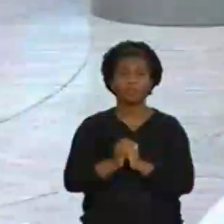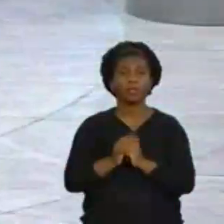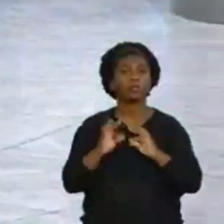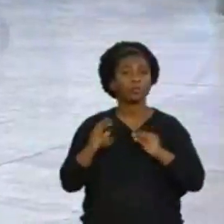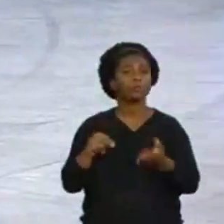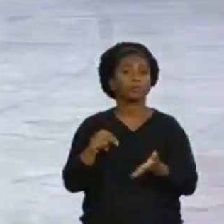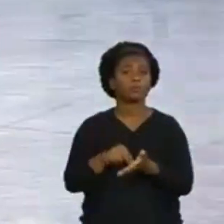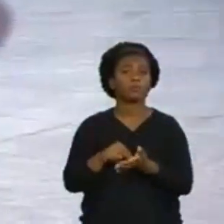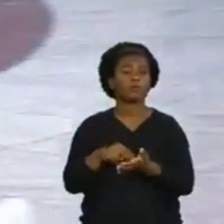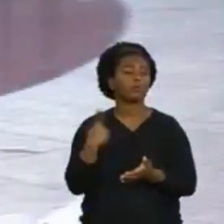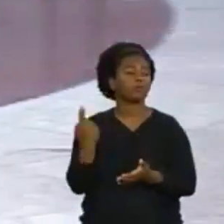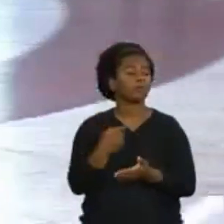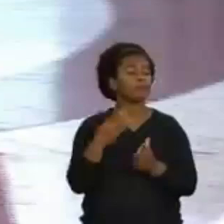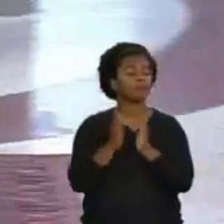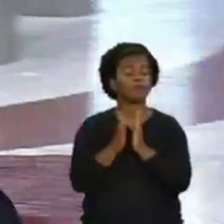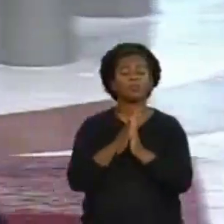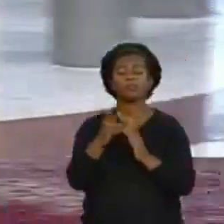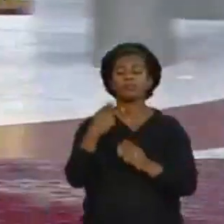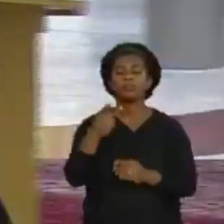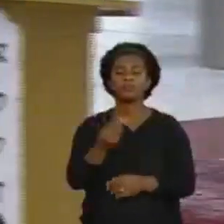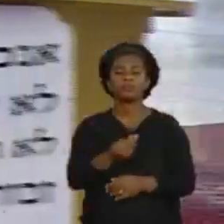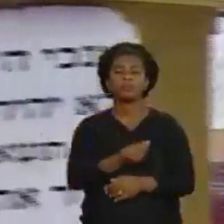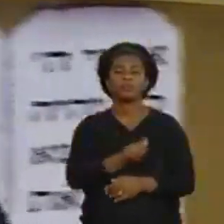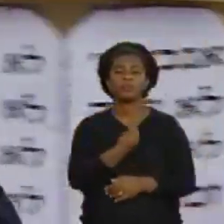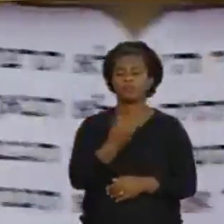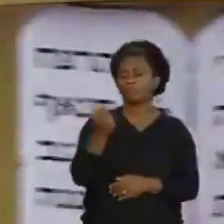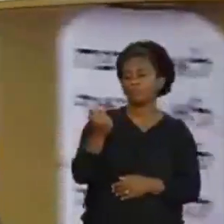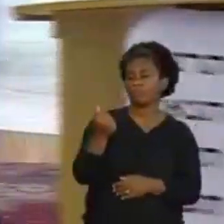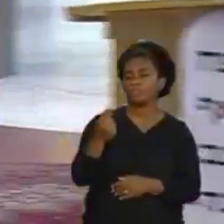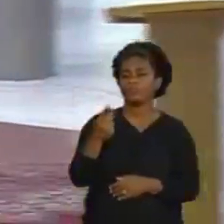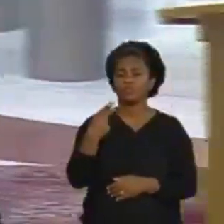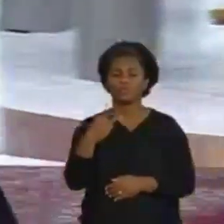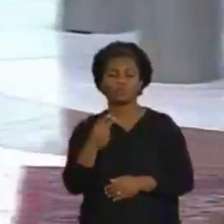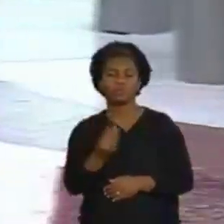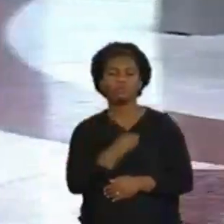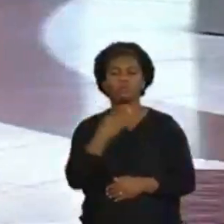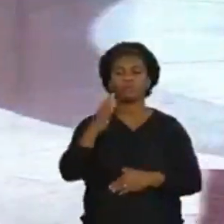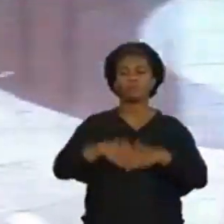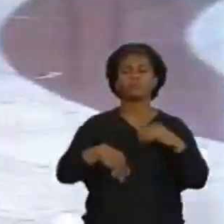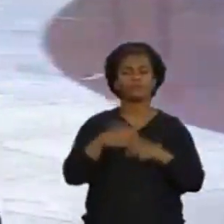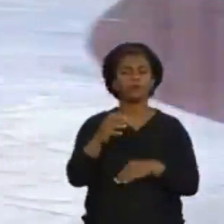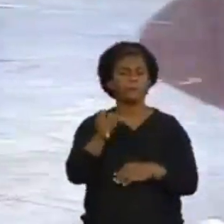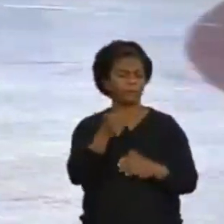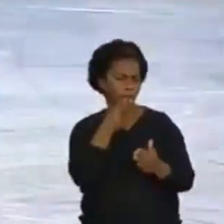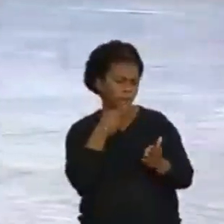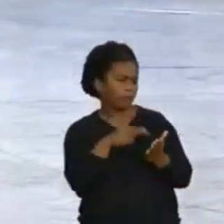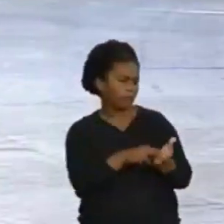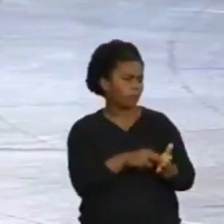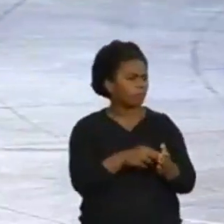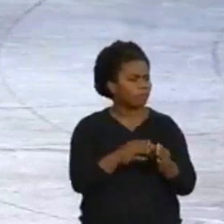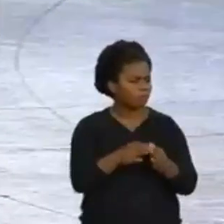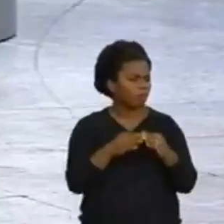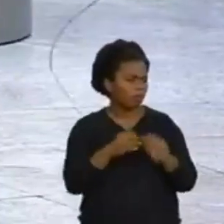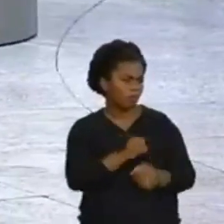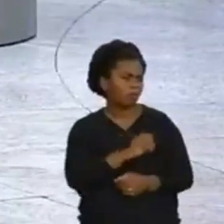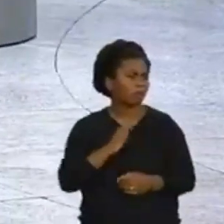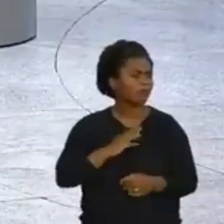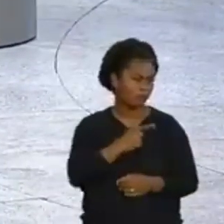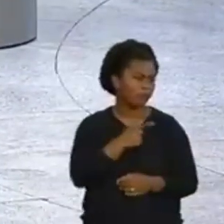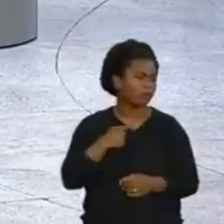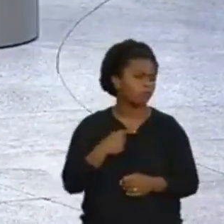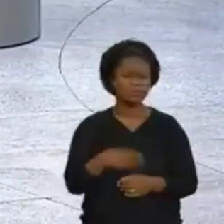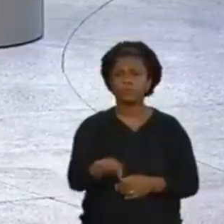Vamos orar pela sua vida econômica, pela sua vida profissional. Pega os envelopes, por favor, obreiros, pastores.